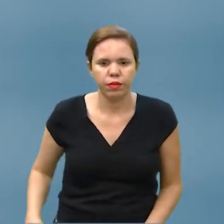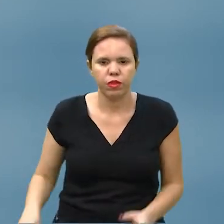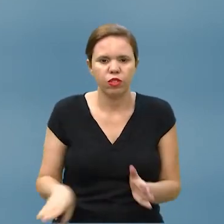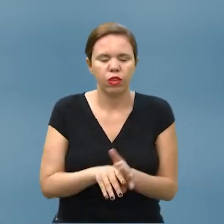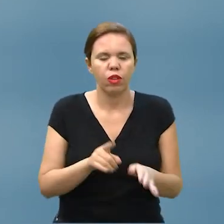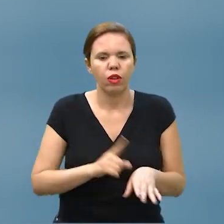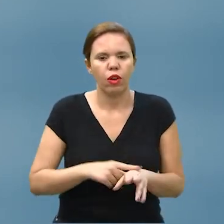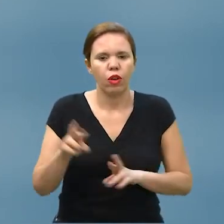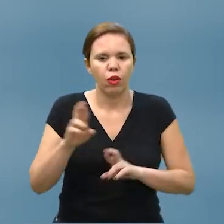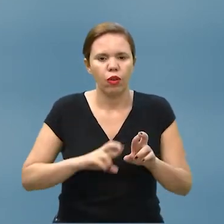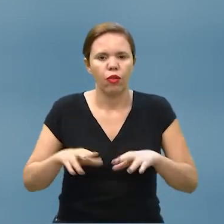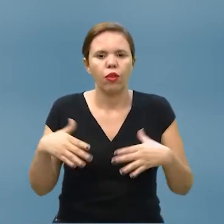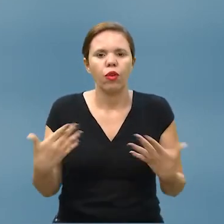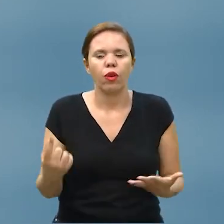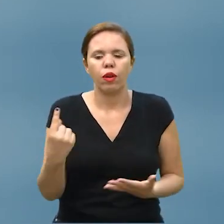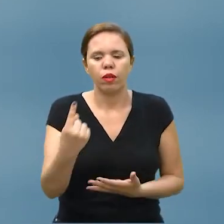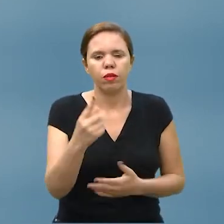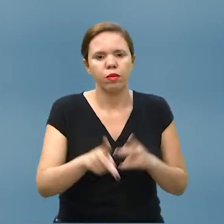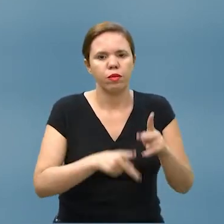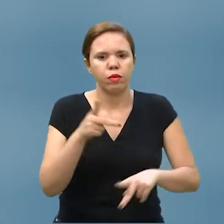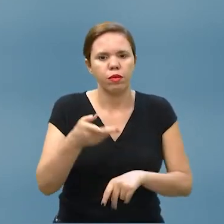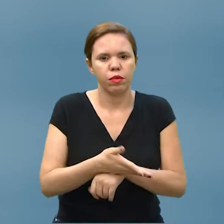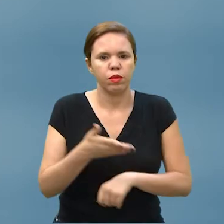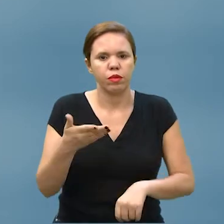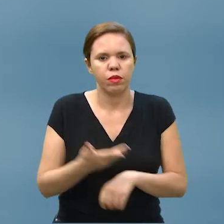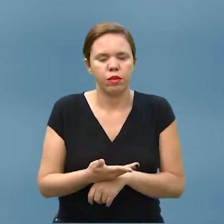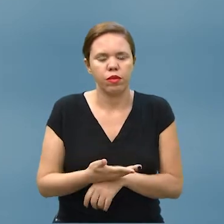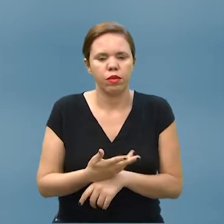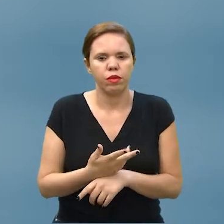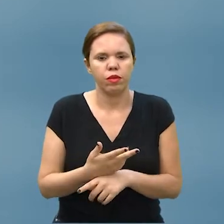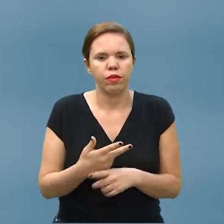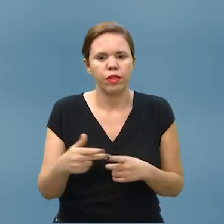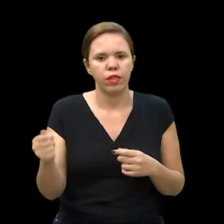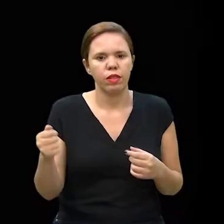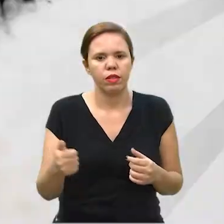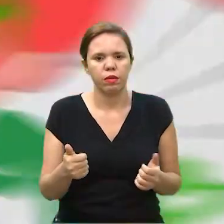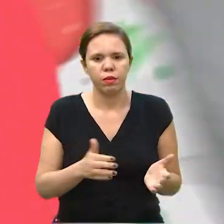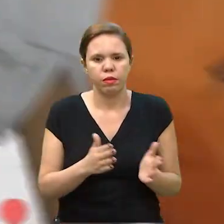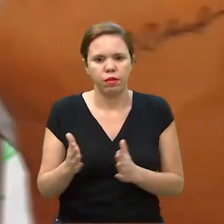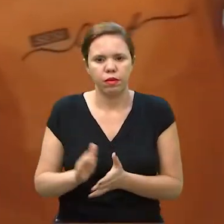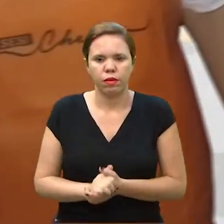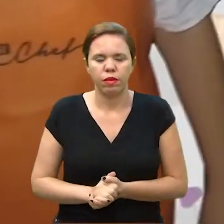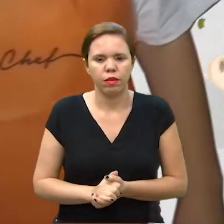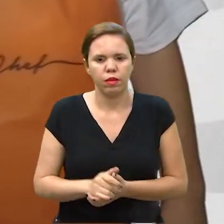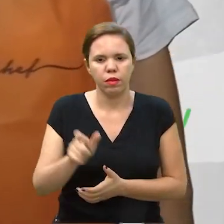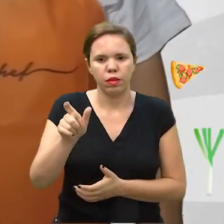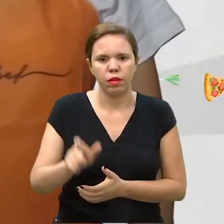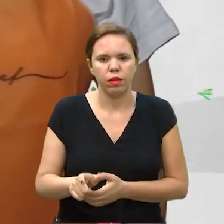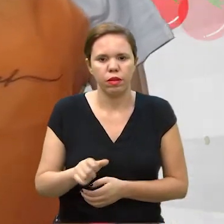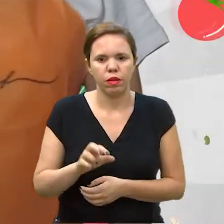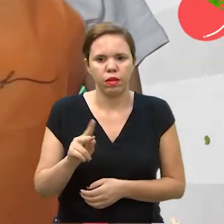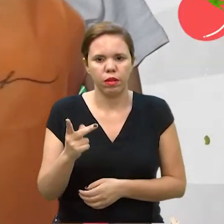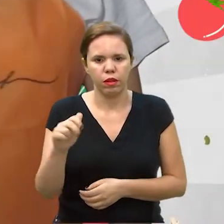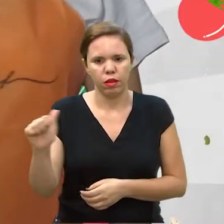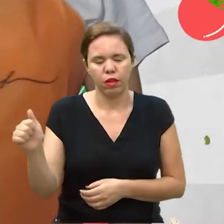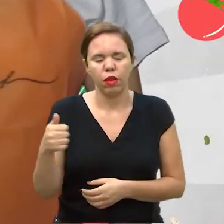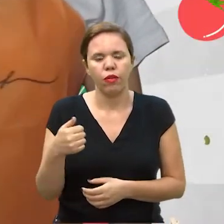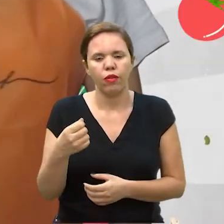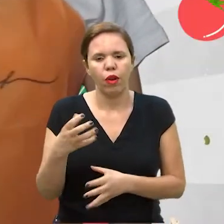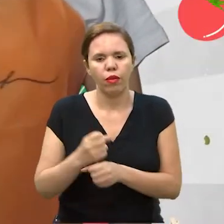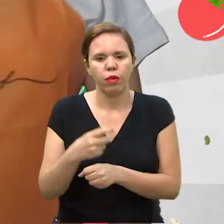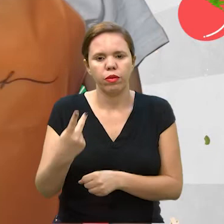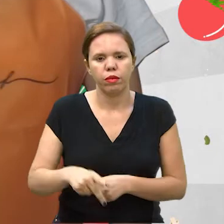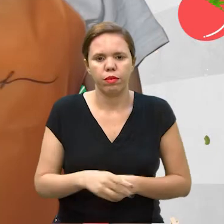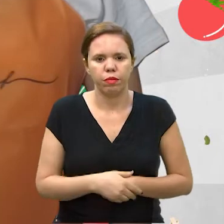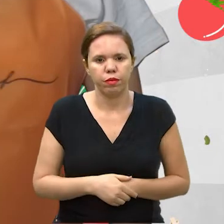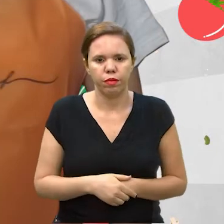hora da gente conferir como cada participante se saiu nessa primeira etapa. A primeira a cozinhar foi a Hanna. Vamos à pontuação